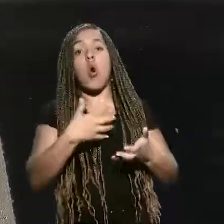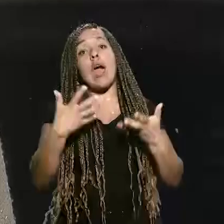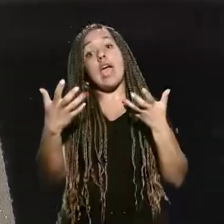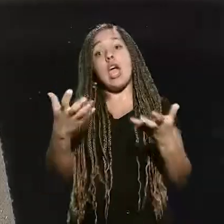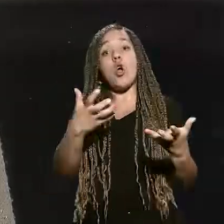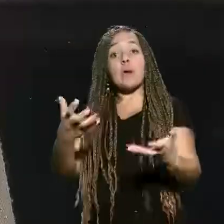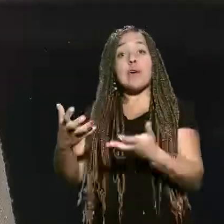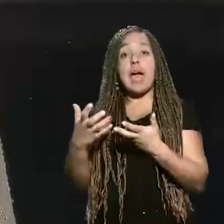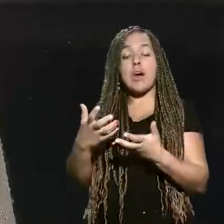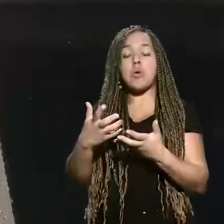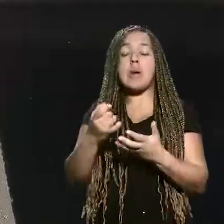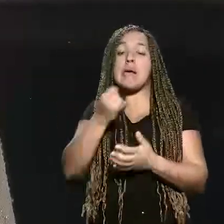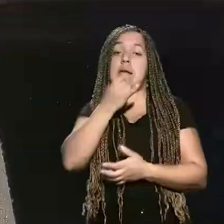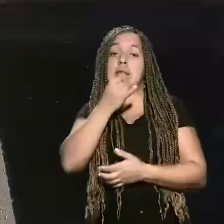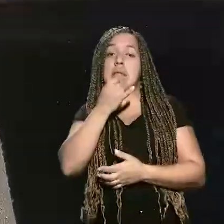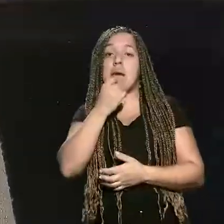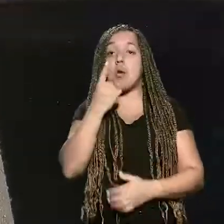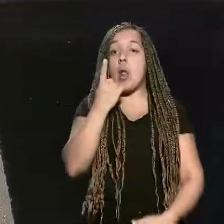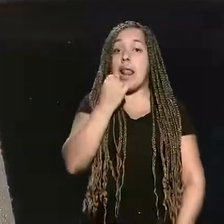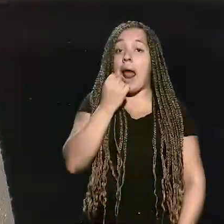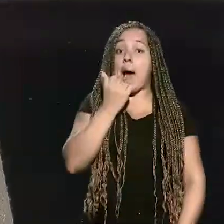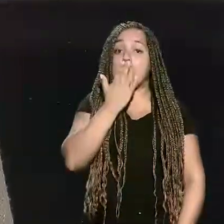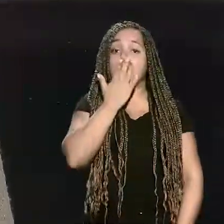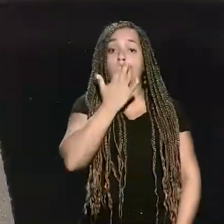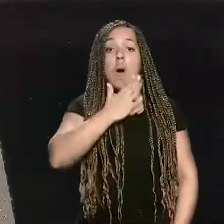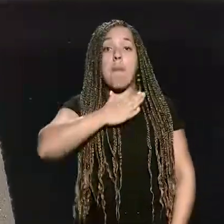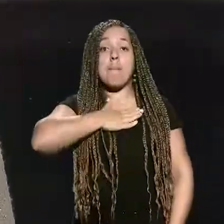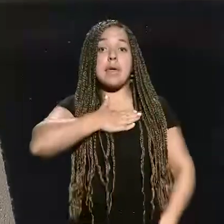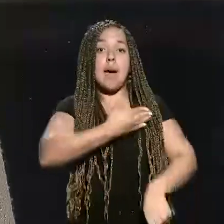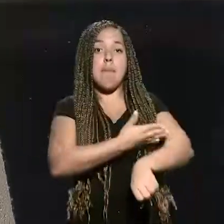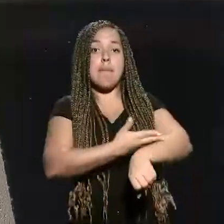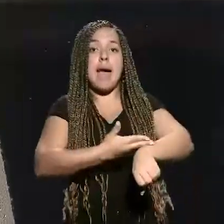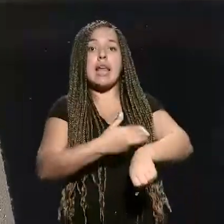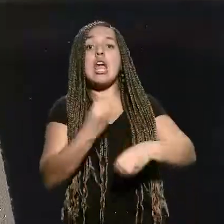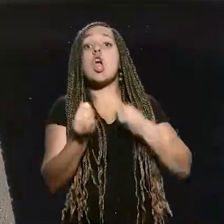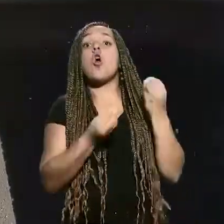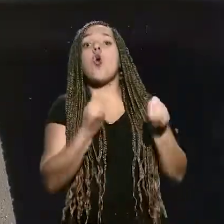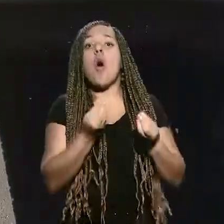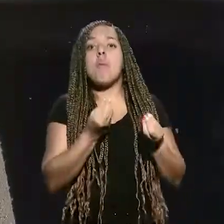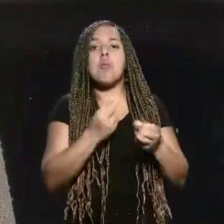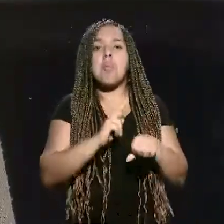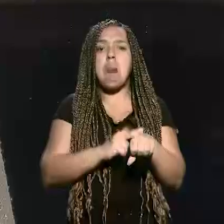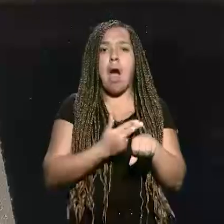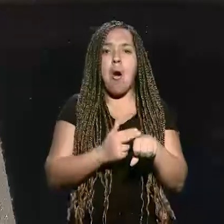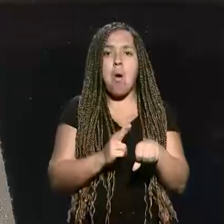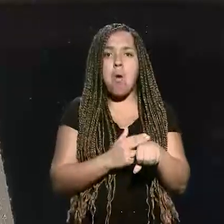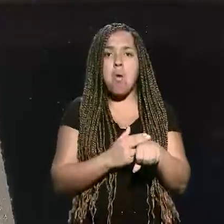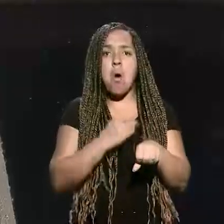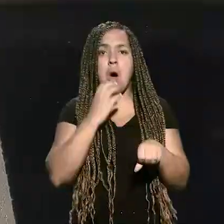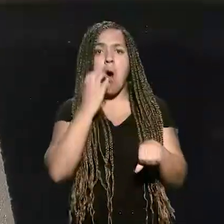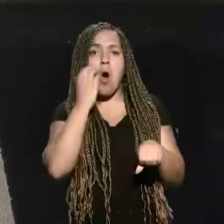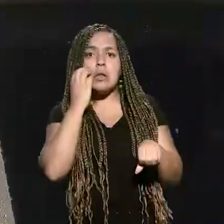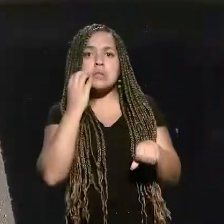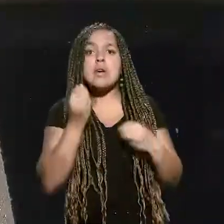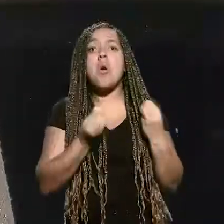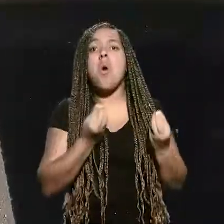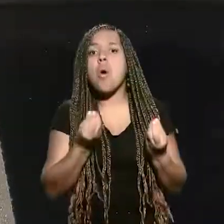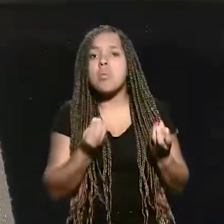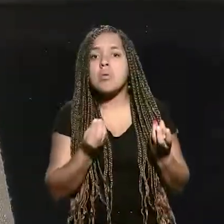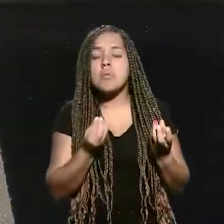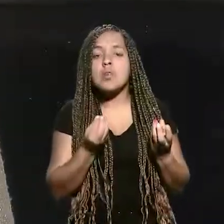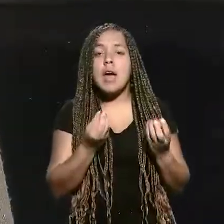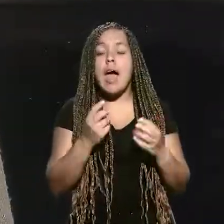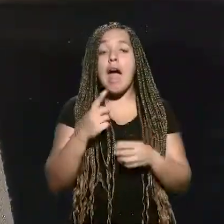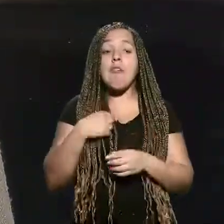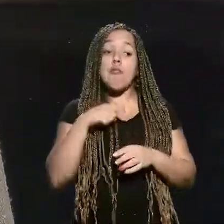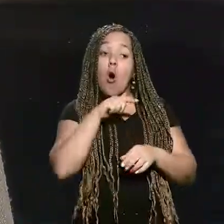diz que eu quero lápis de cor da pele, é um lápis bege, né? Quando ela vai se desenhar, desenha a sua família, ela desenha todo mundo